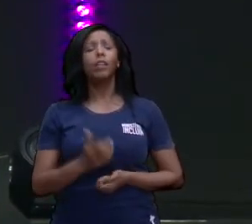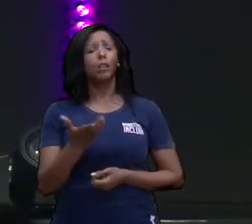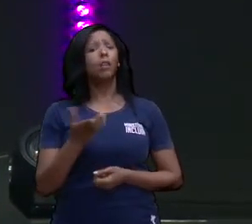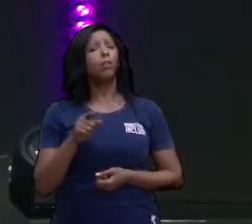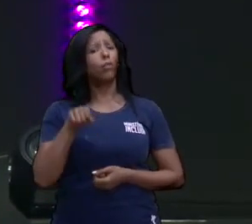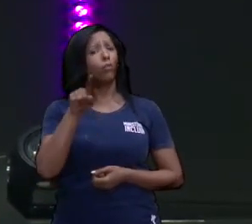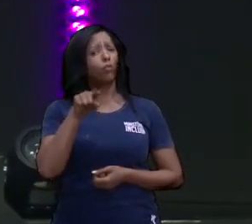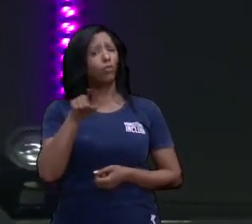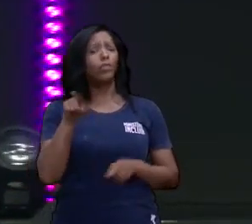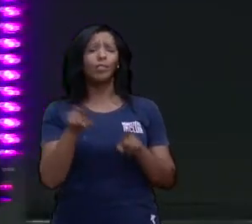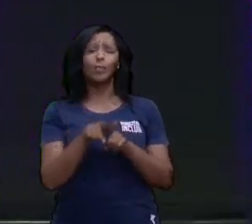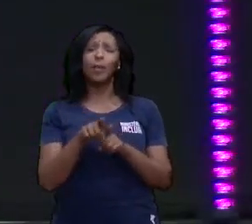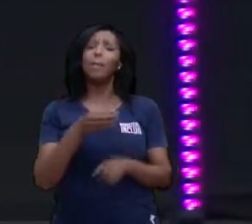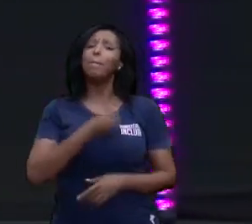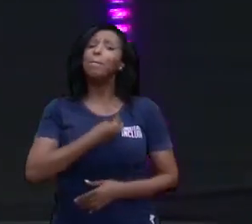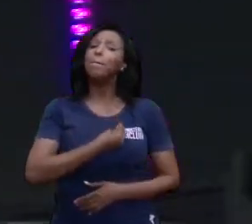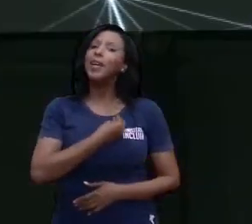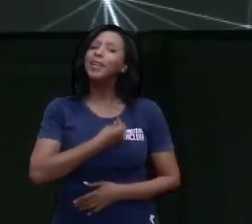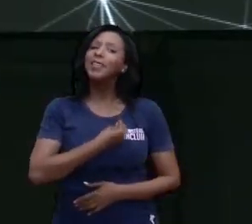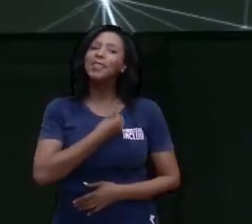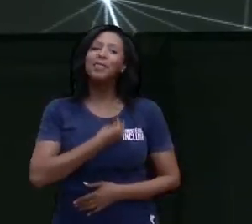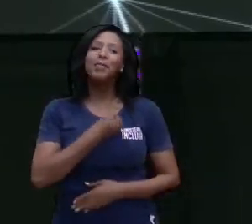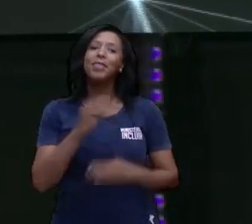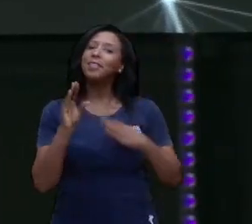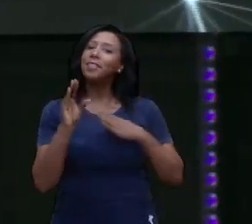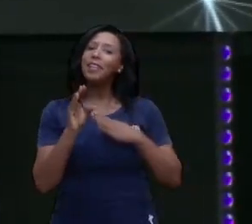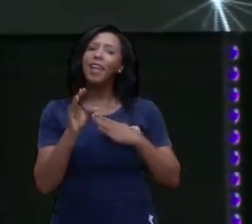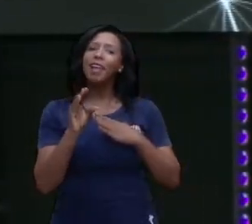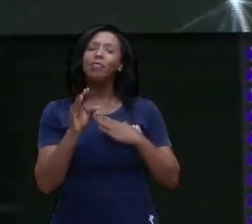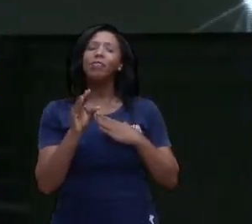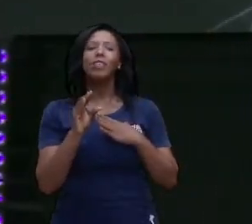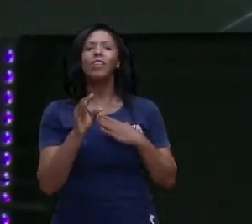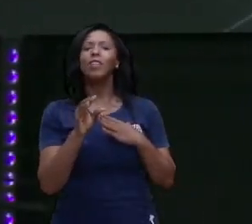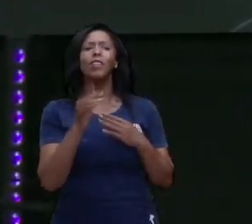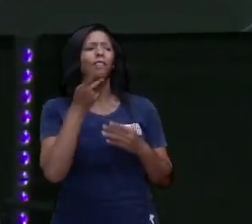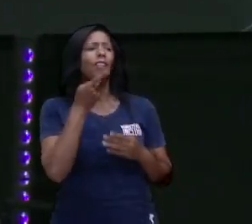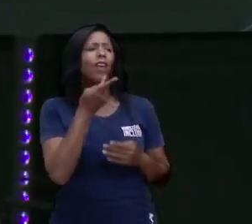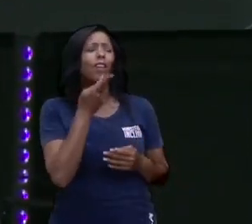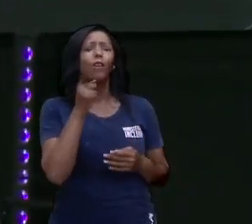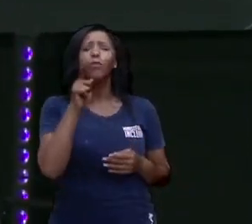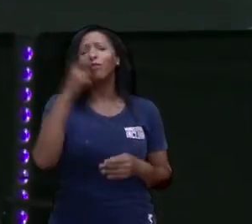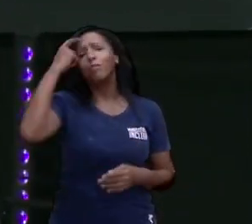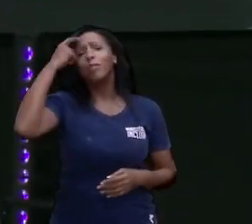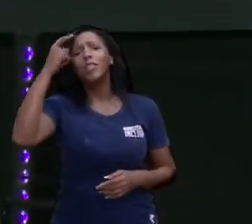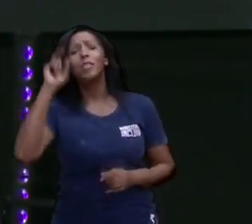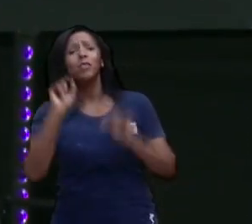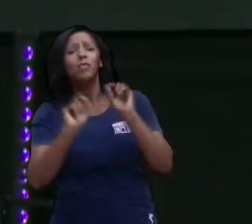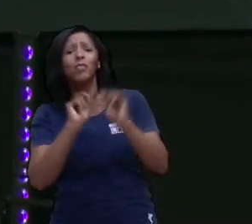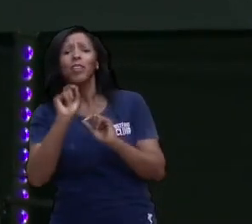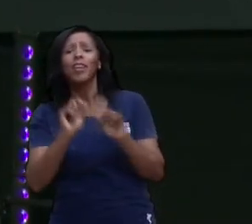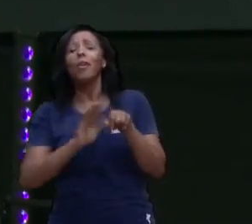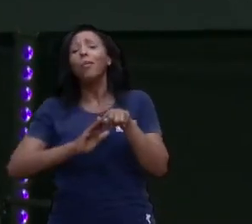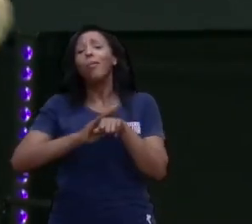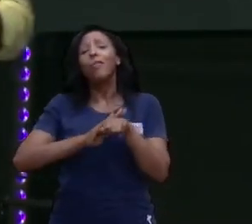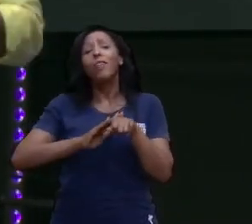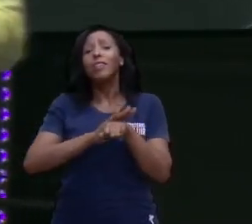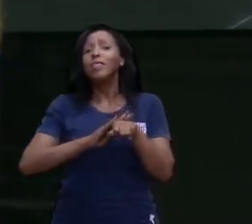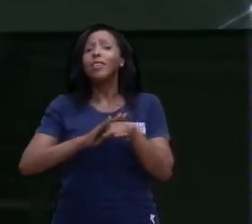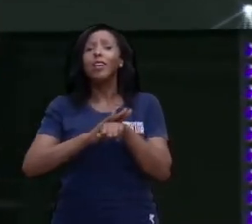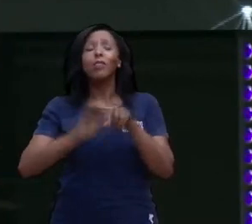realmente estivesse das células da igreja debatendo conversando sobre o que eu estou pregando nos domingos a gente